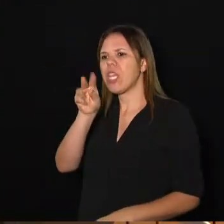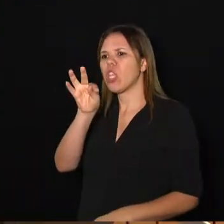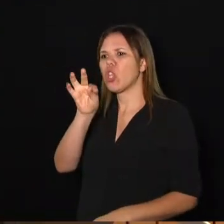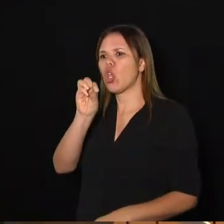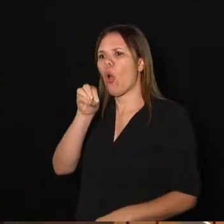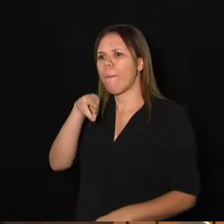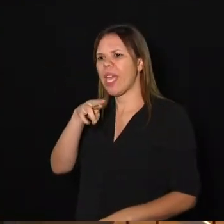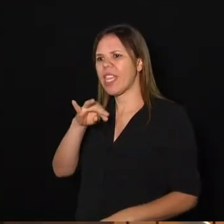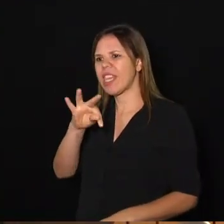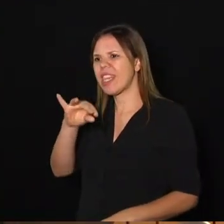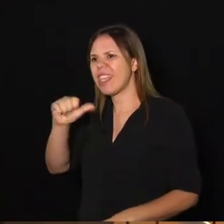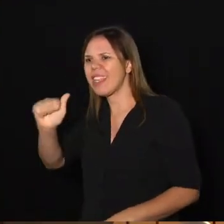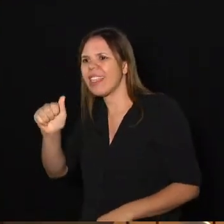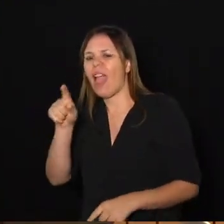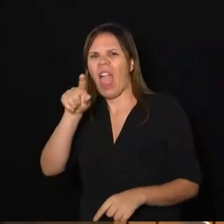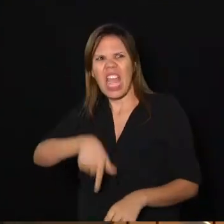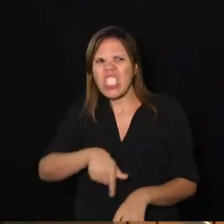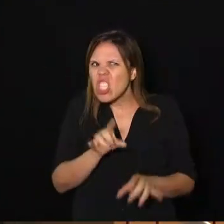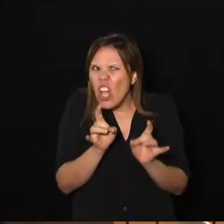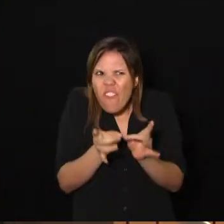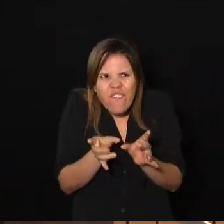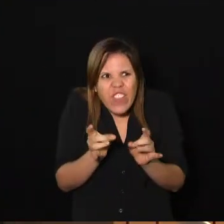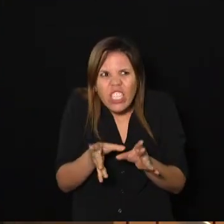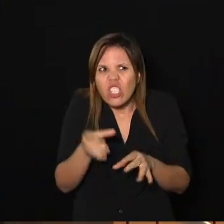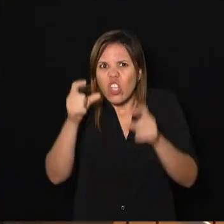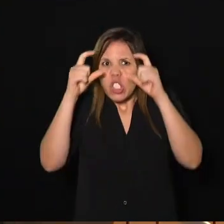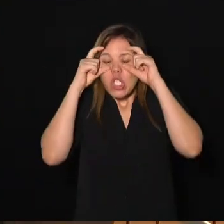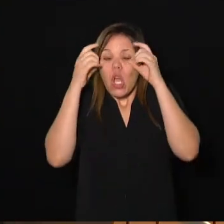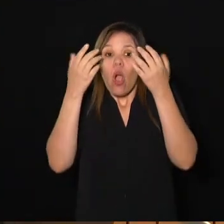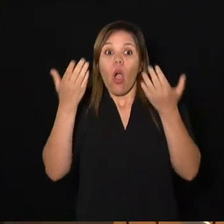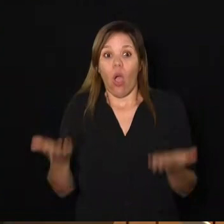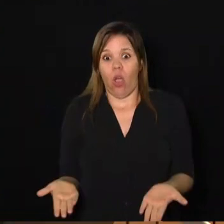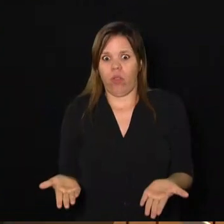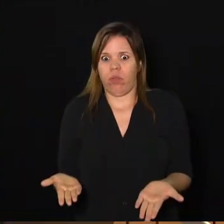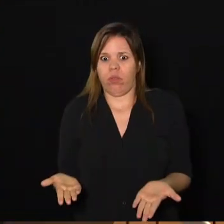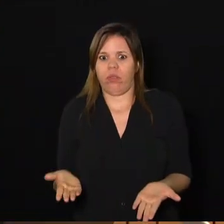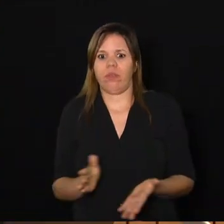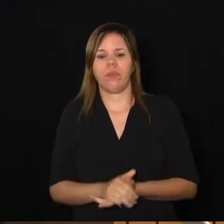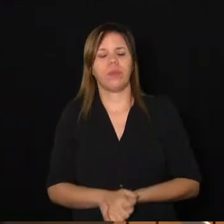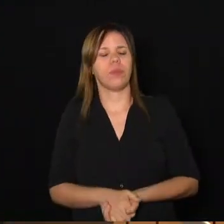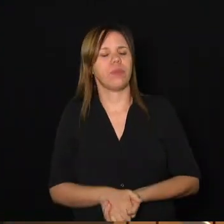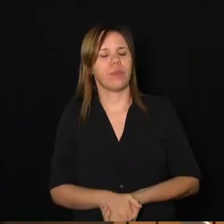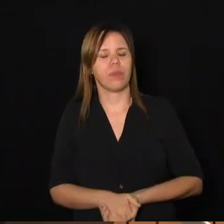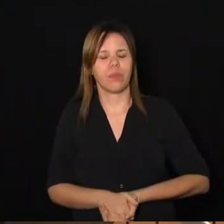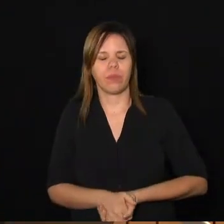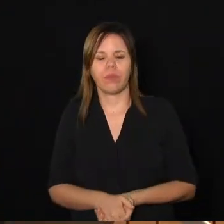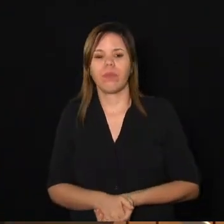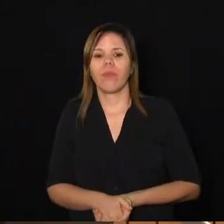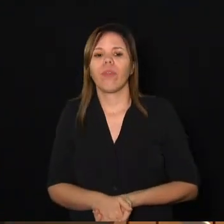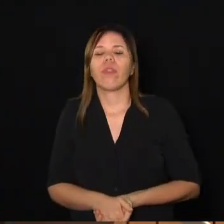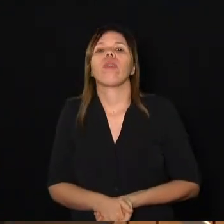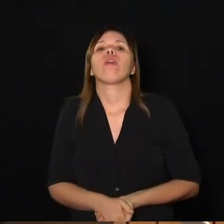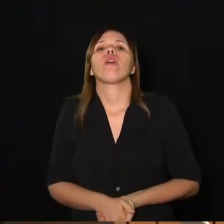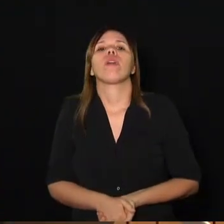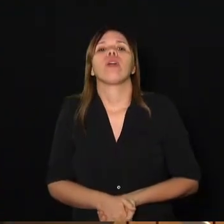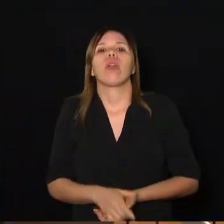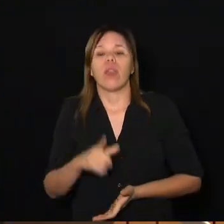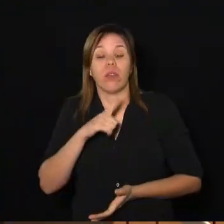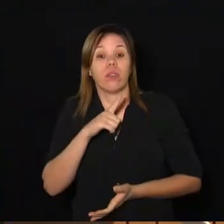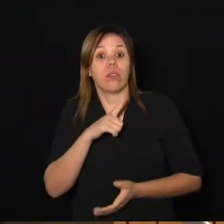optometrista é apenas um vendedor de óculos inclusive eu tenho aqui um um um